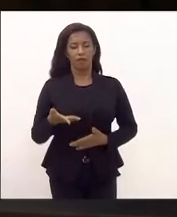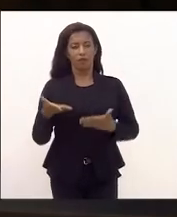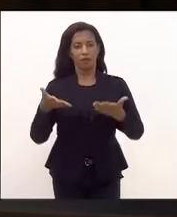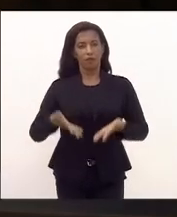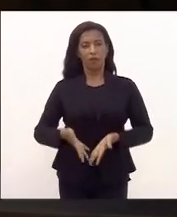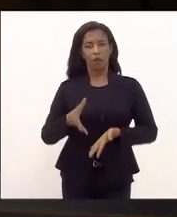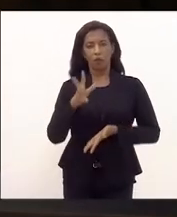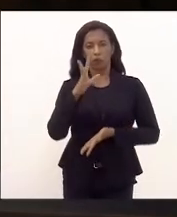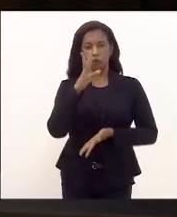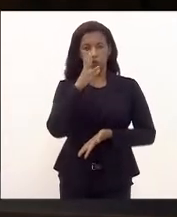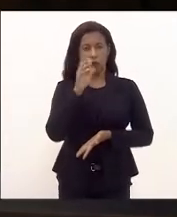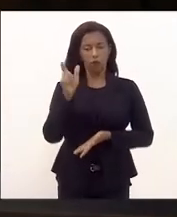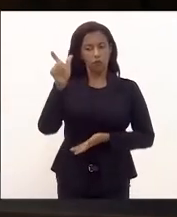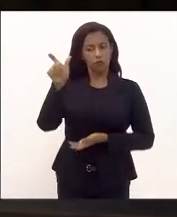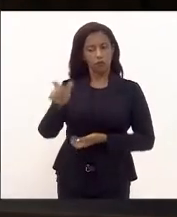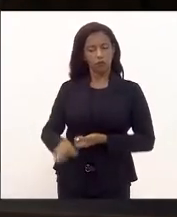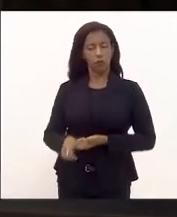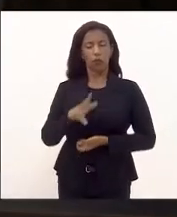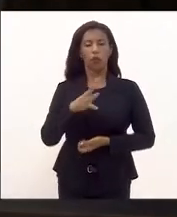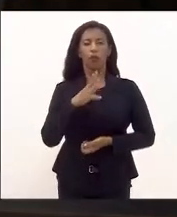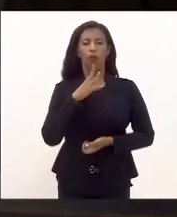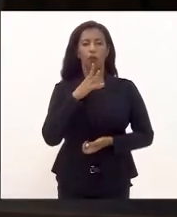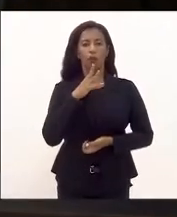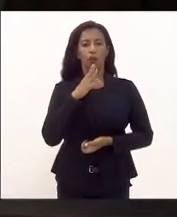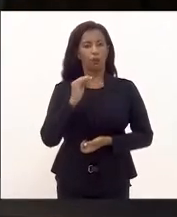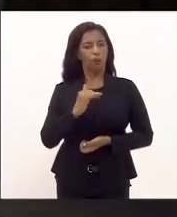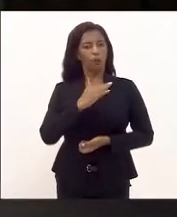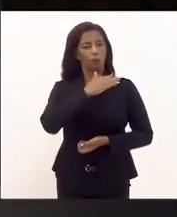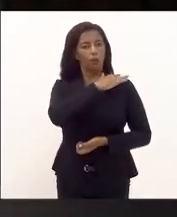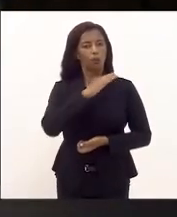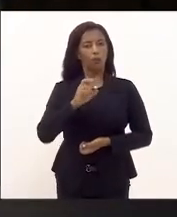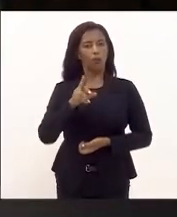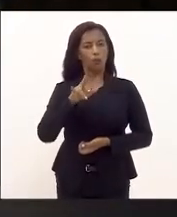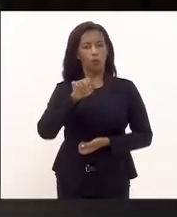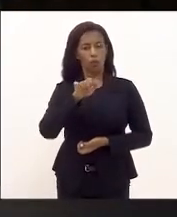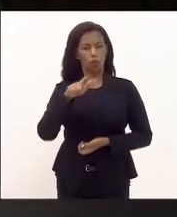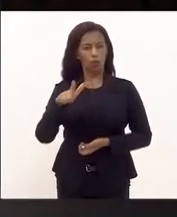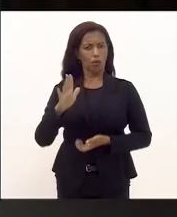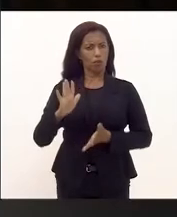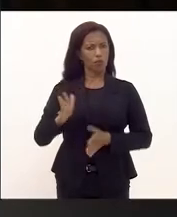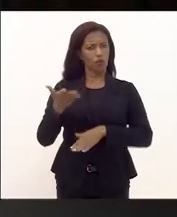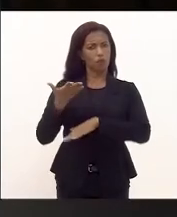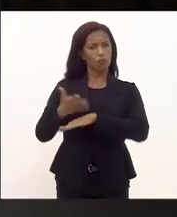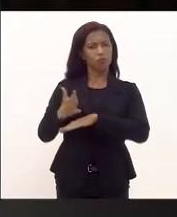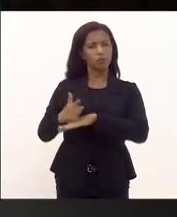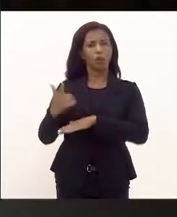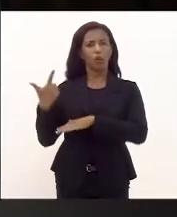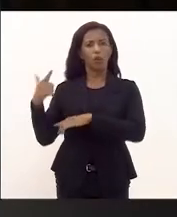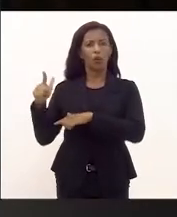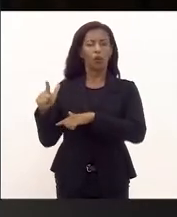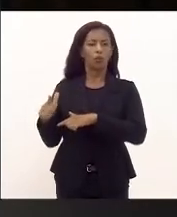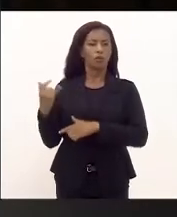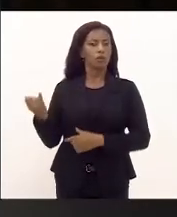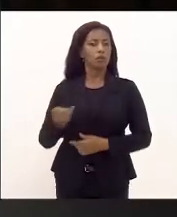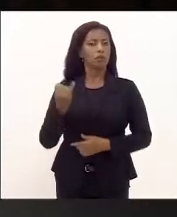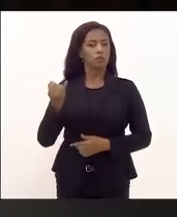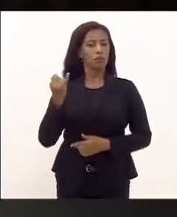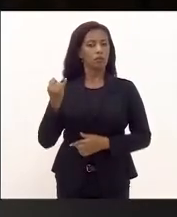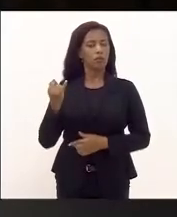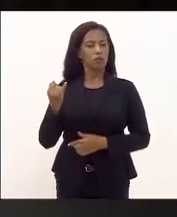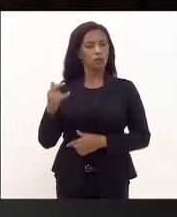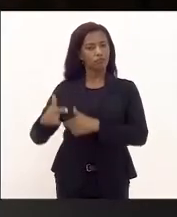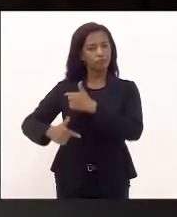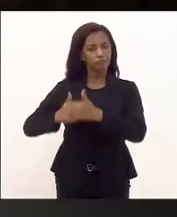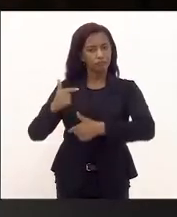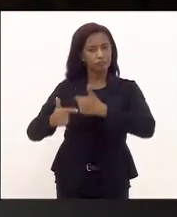com a postura e o conhecimento do coronel Luiz Henrique, que já exerceu outras importantes funções, inclusive